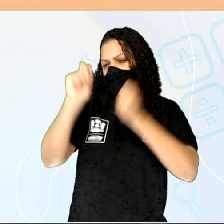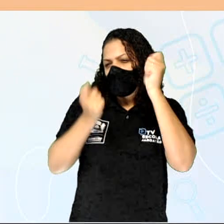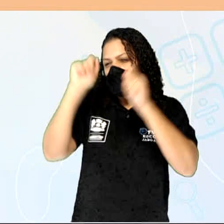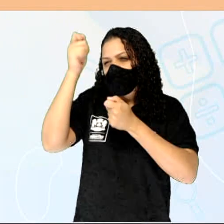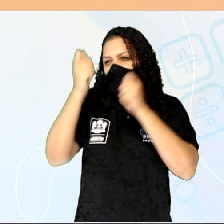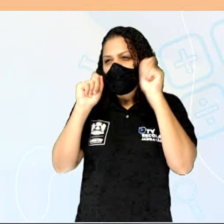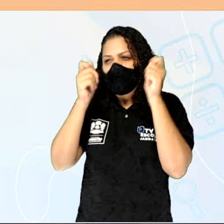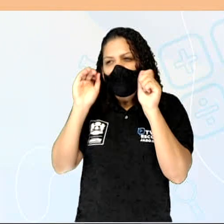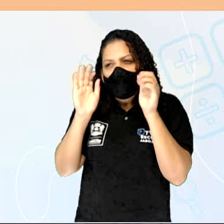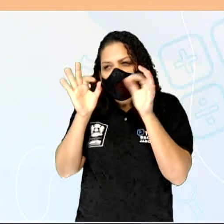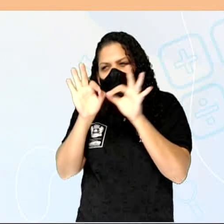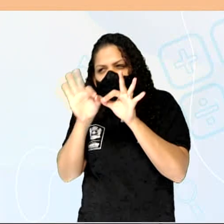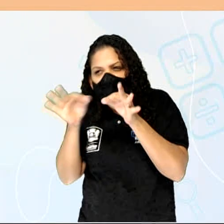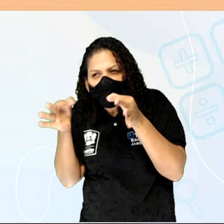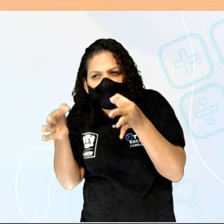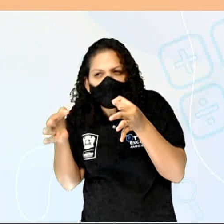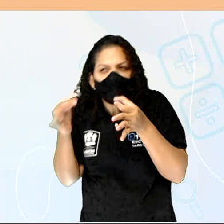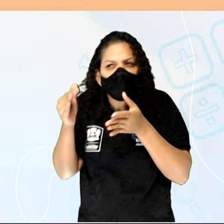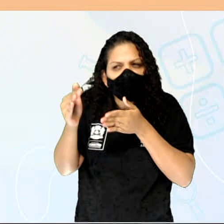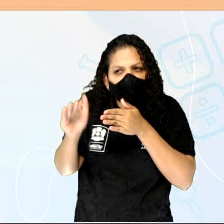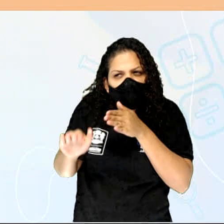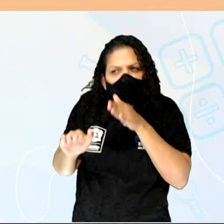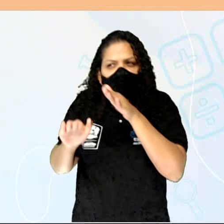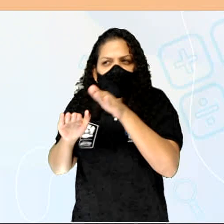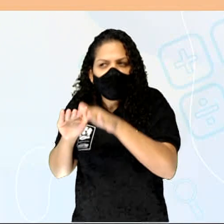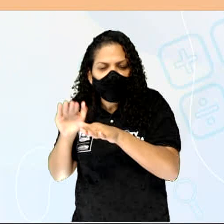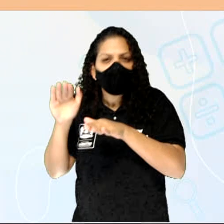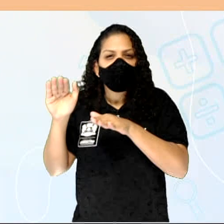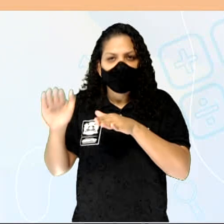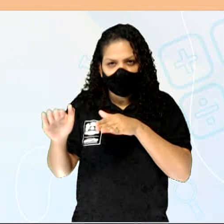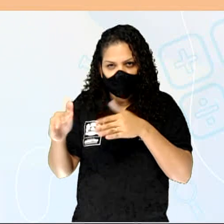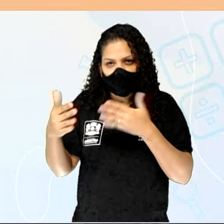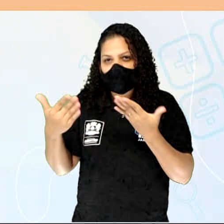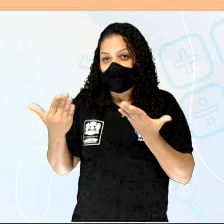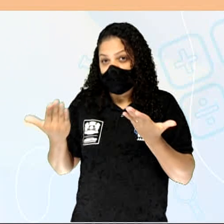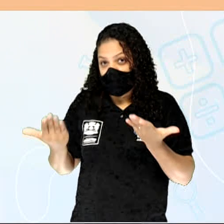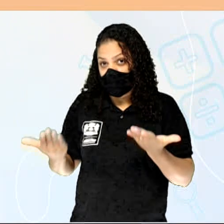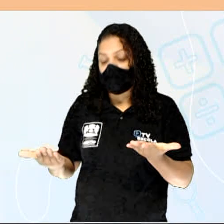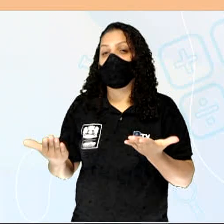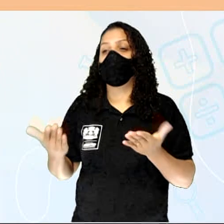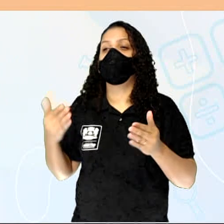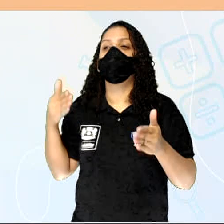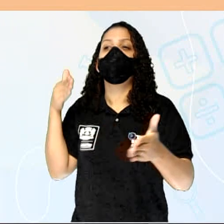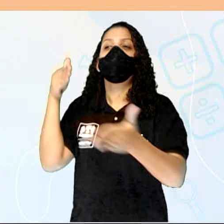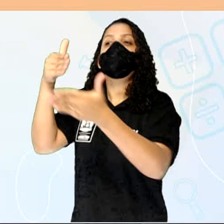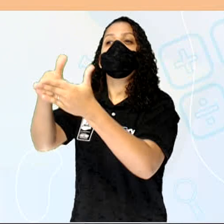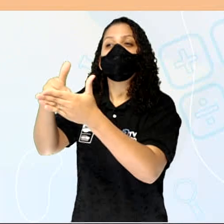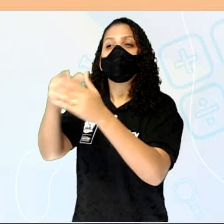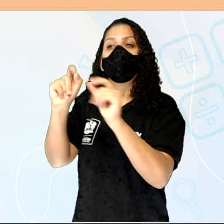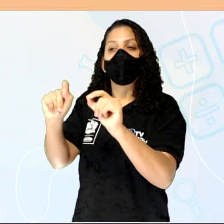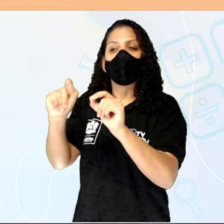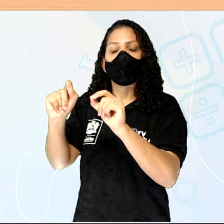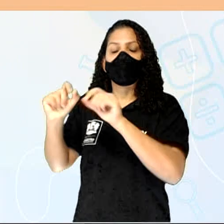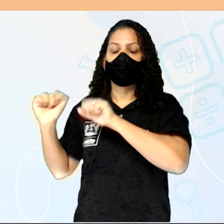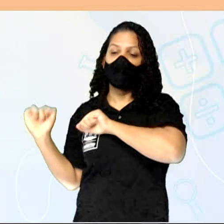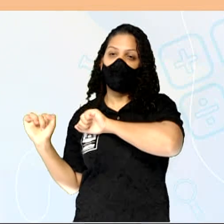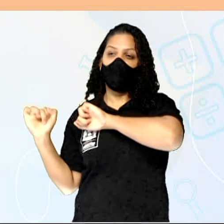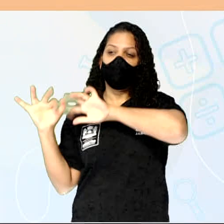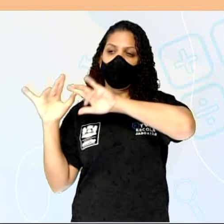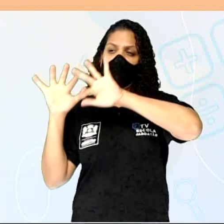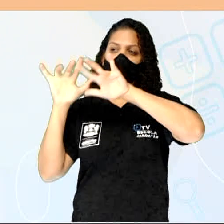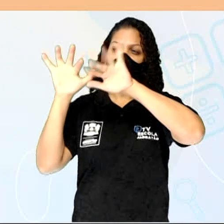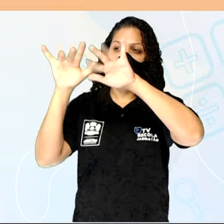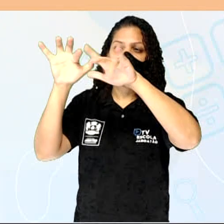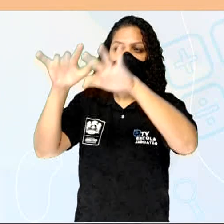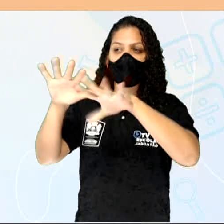tímida. Essa pequena industrialização foi interrompida pela invasão e